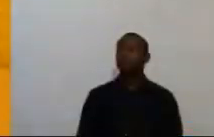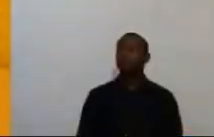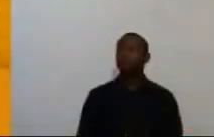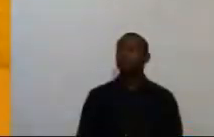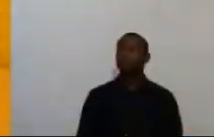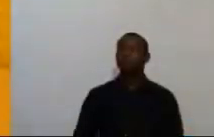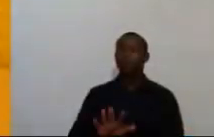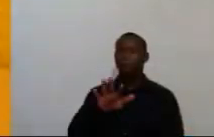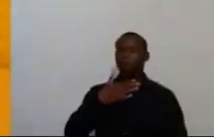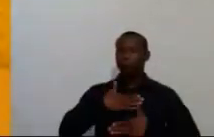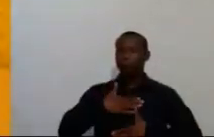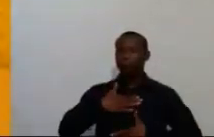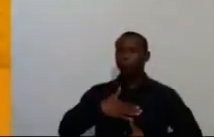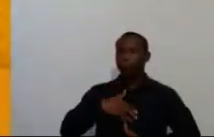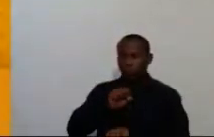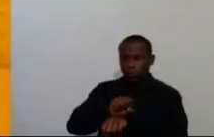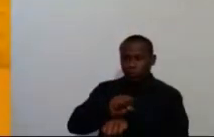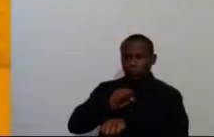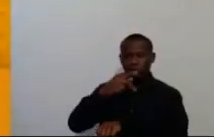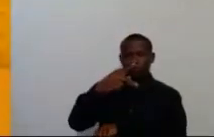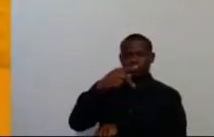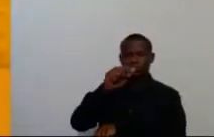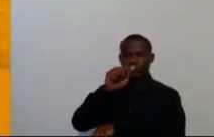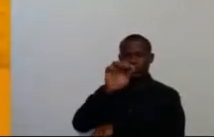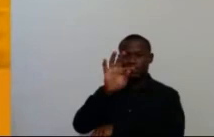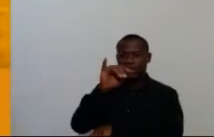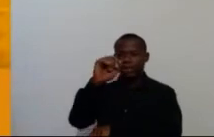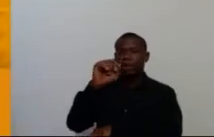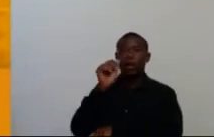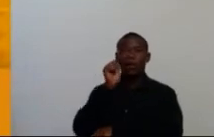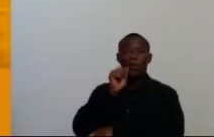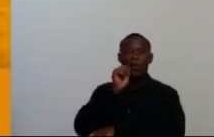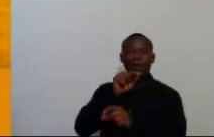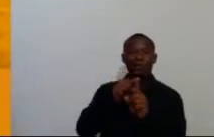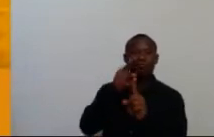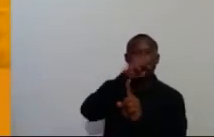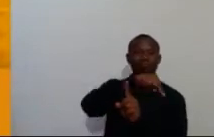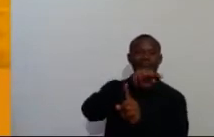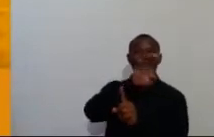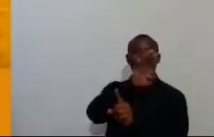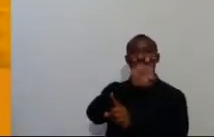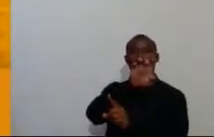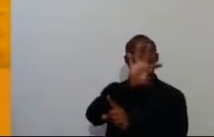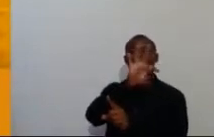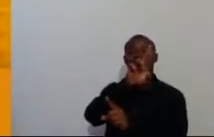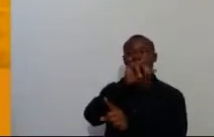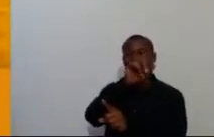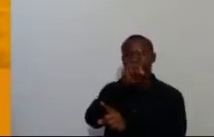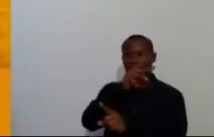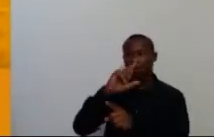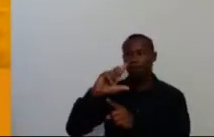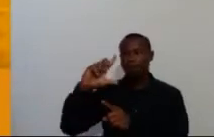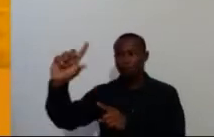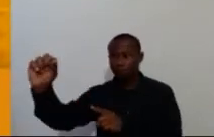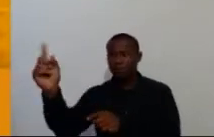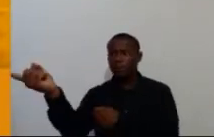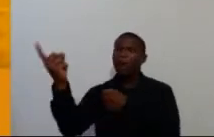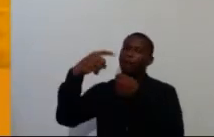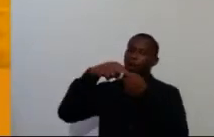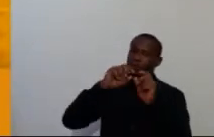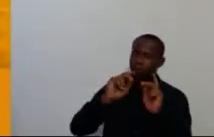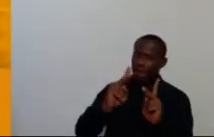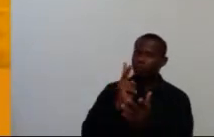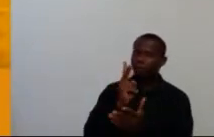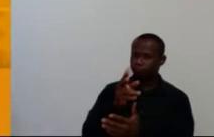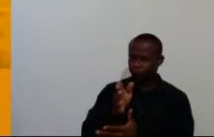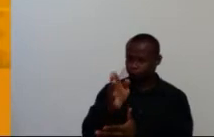e retornar para que a gente possa dar continuidade, tá bom? Pois não. Fica à vontade, Kátia. Pois não. Eu